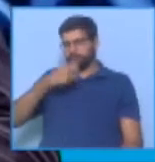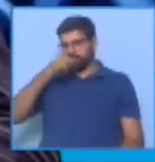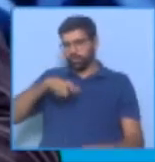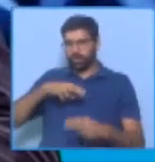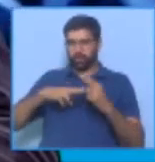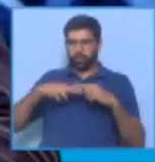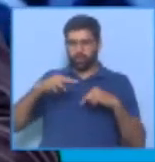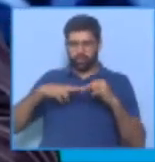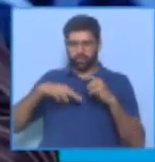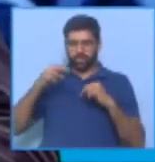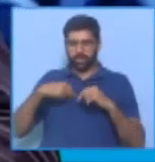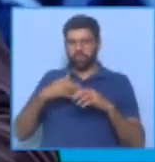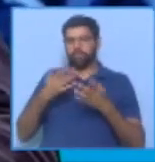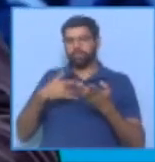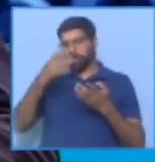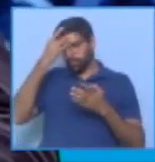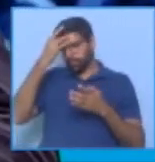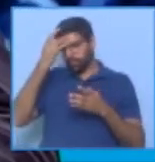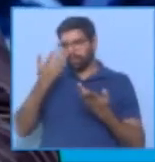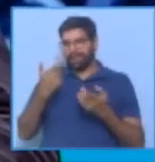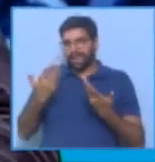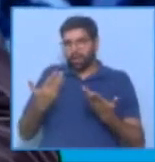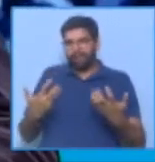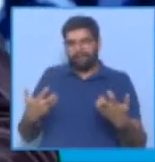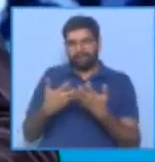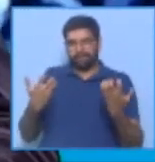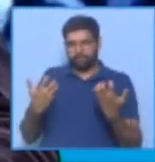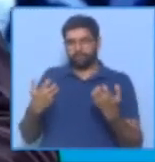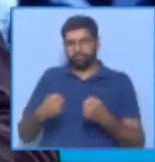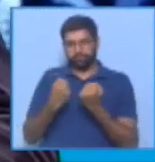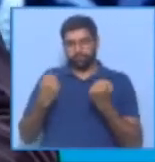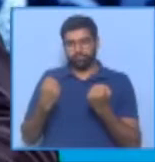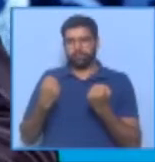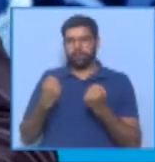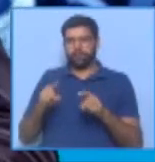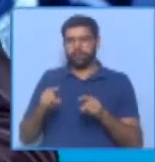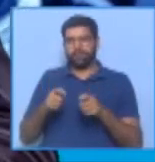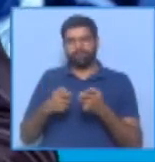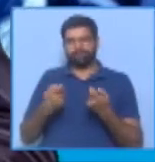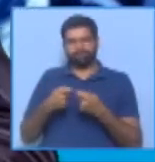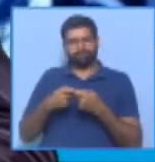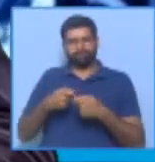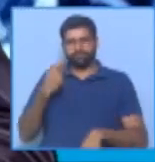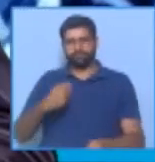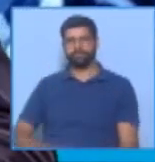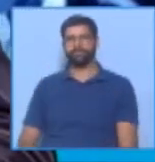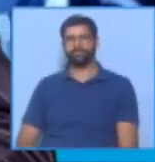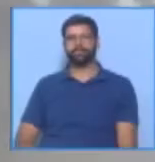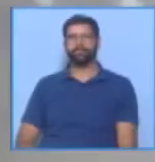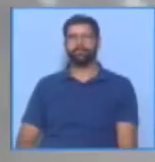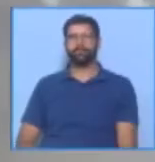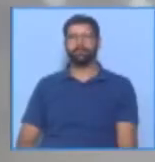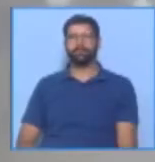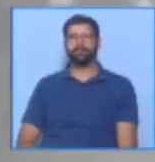sujeito, são visões antropológicas que neste momento estão em guerra e são abertamente inconciliáveis. E